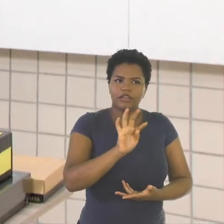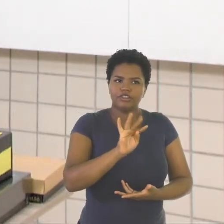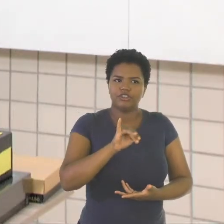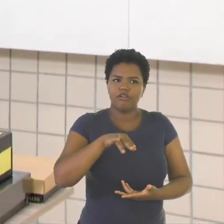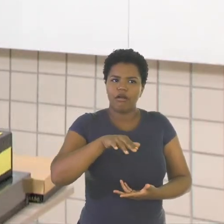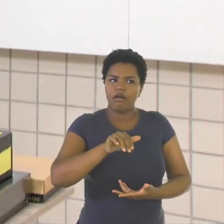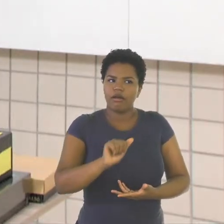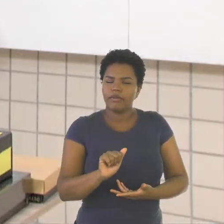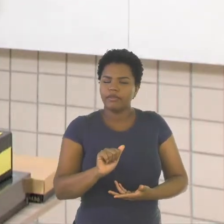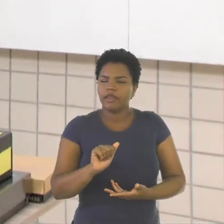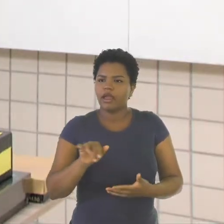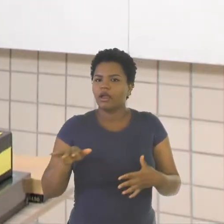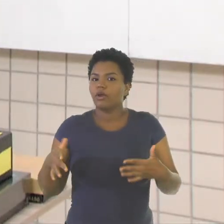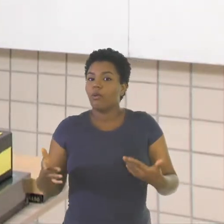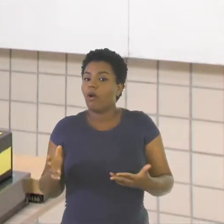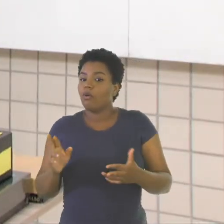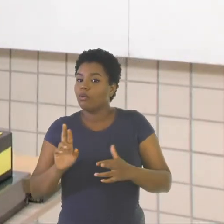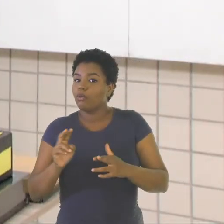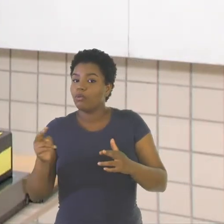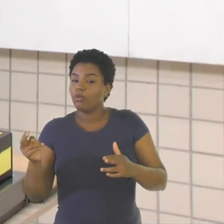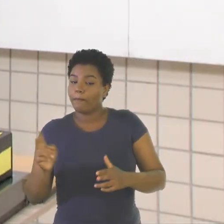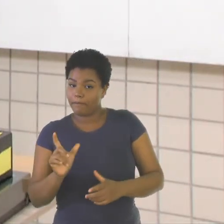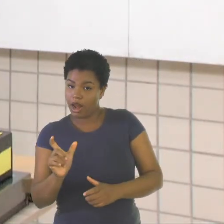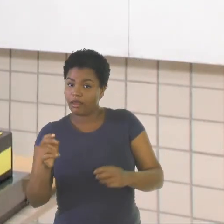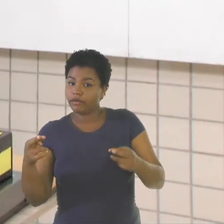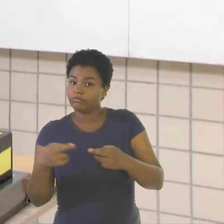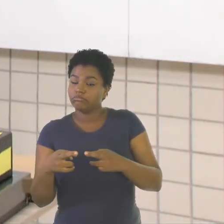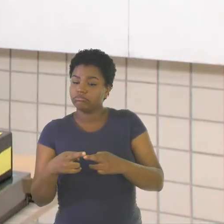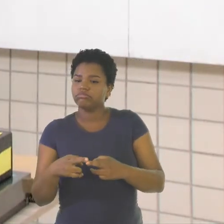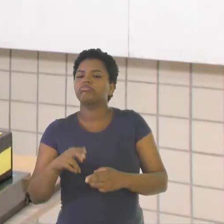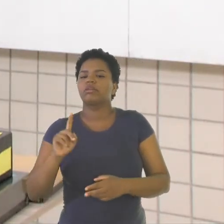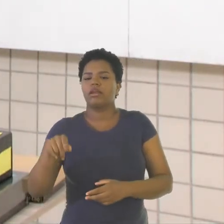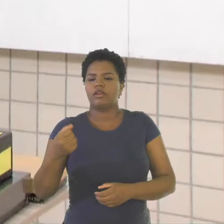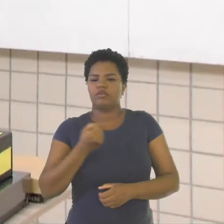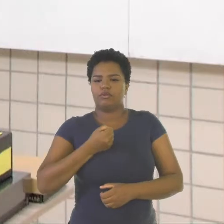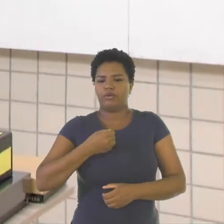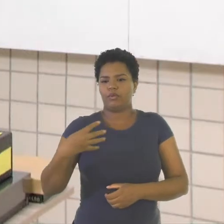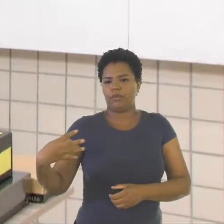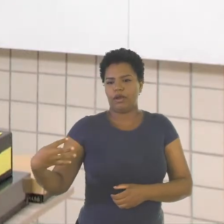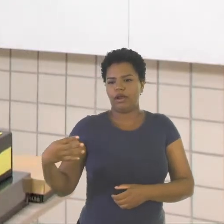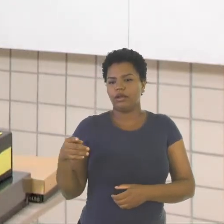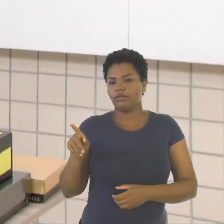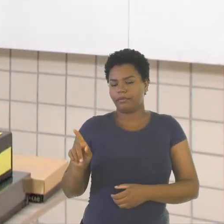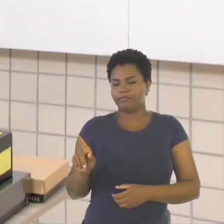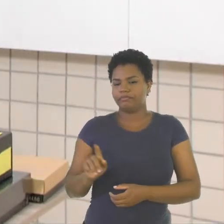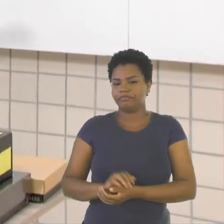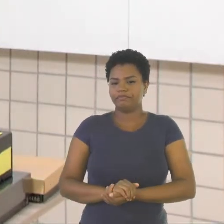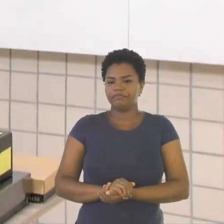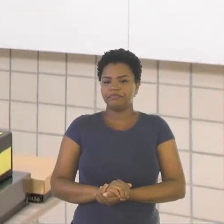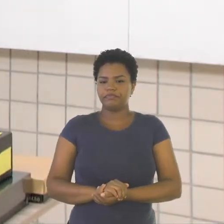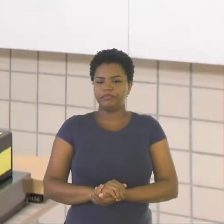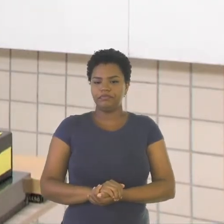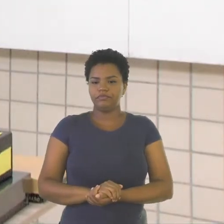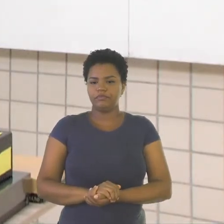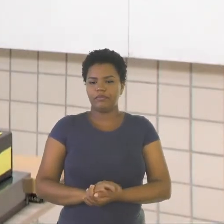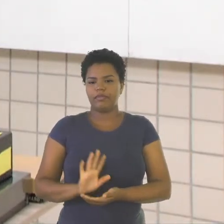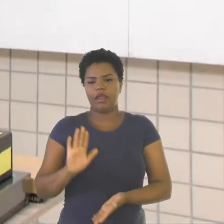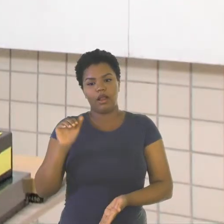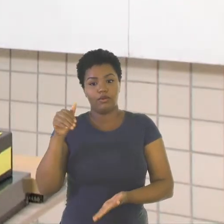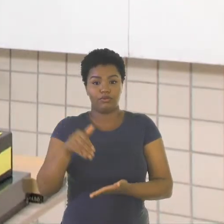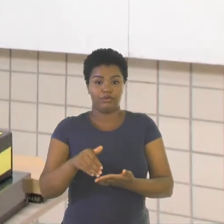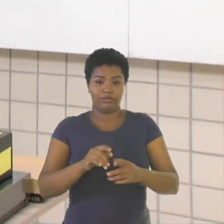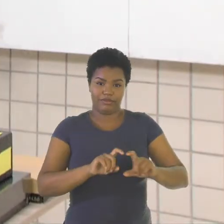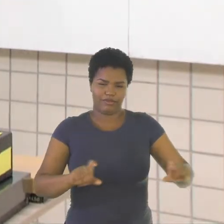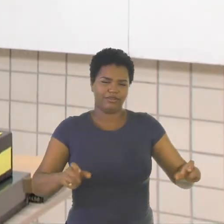banana? Então, é aqui o número 4. E a última frase, o número 5. Já ficou moleza, mas vou